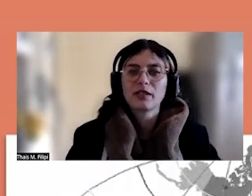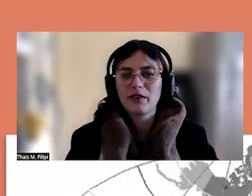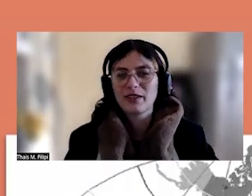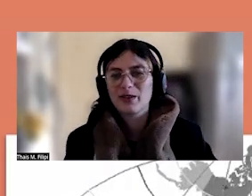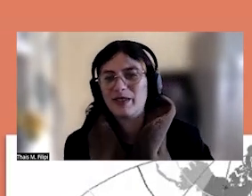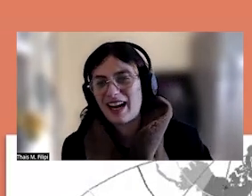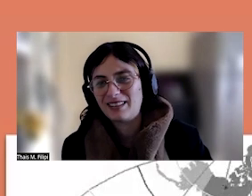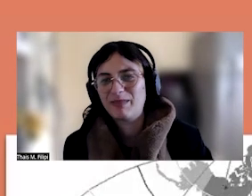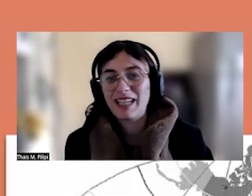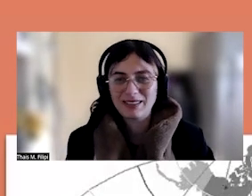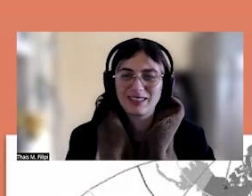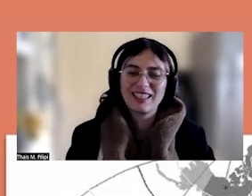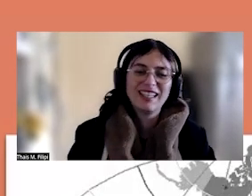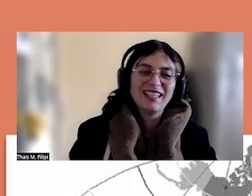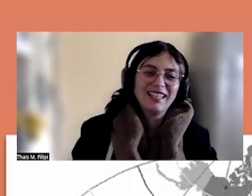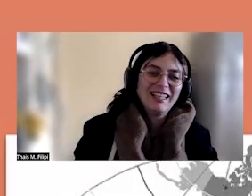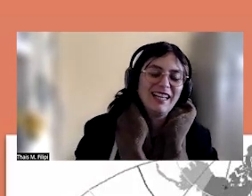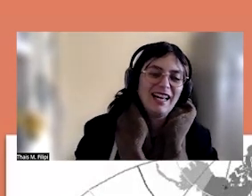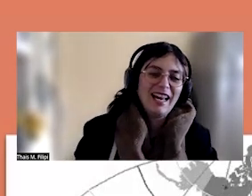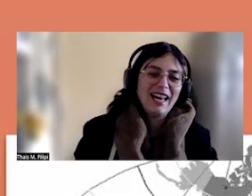Universal Transverso de Mercator,